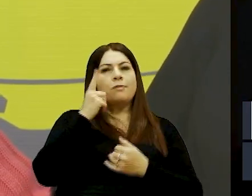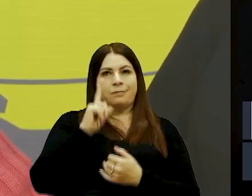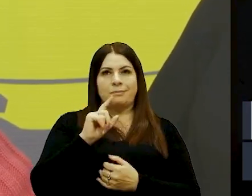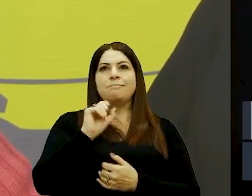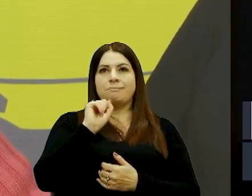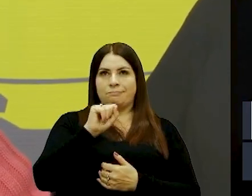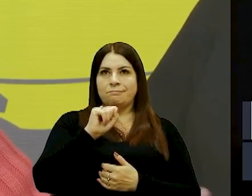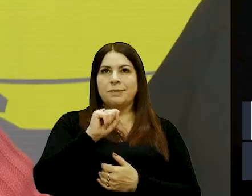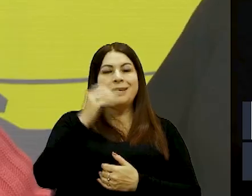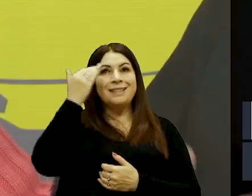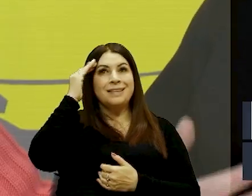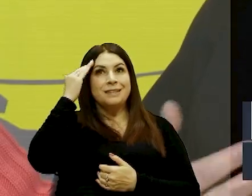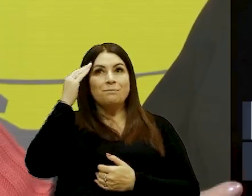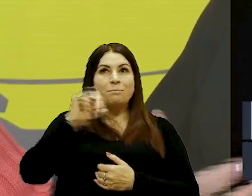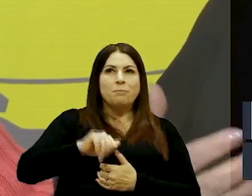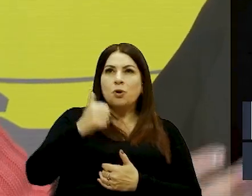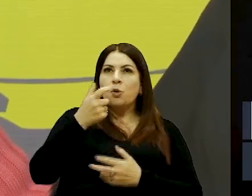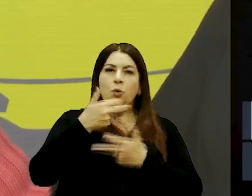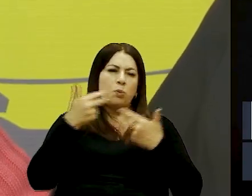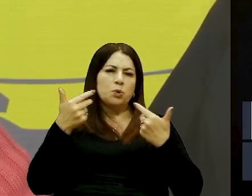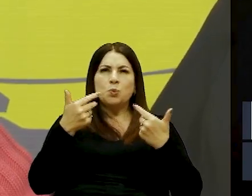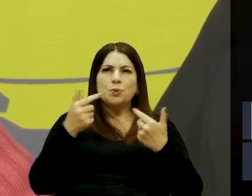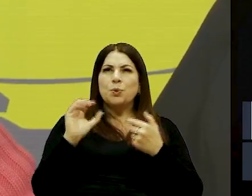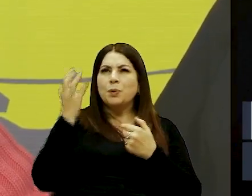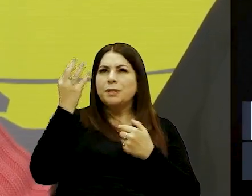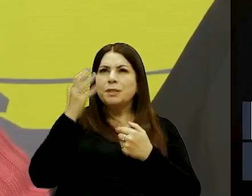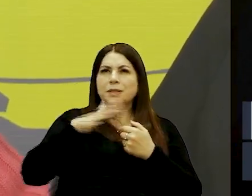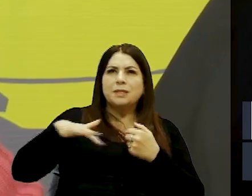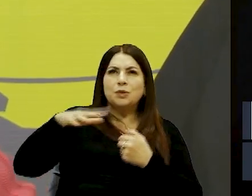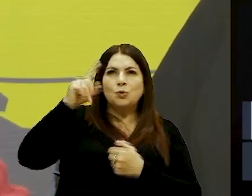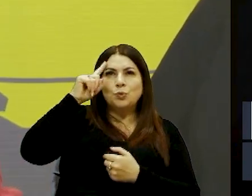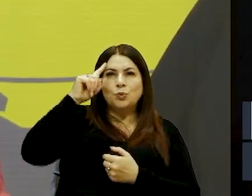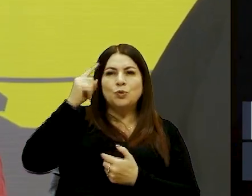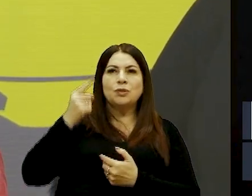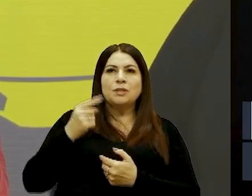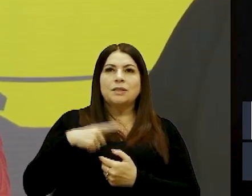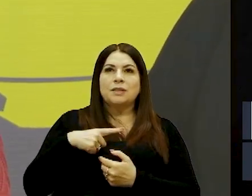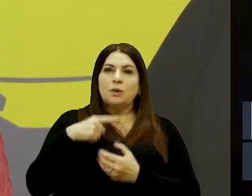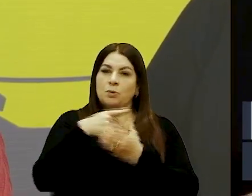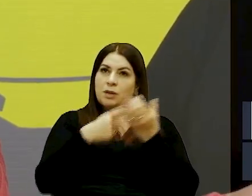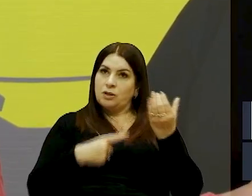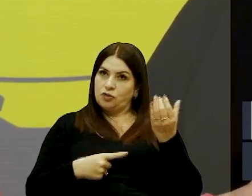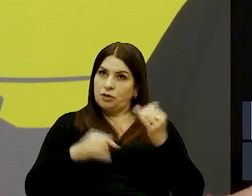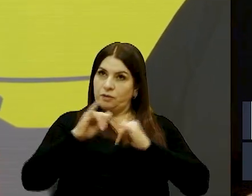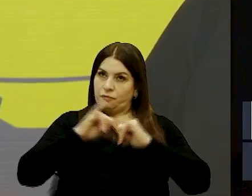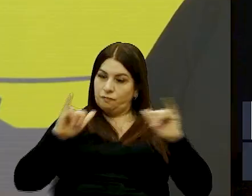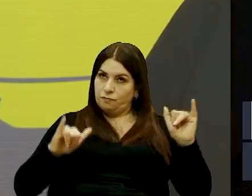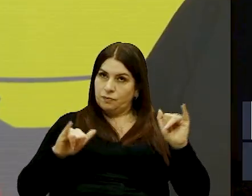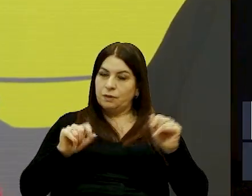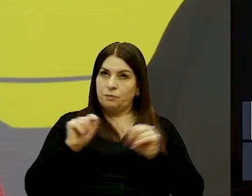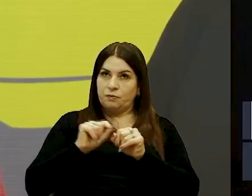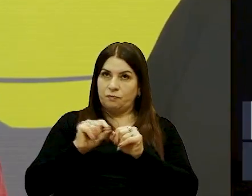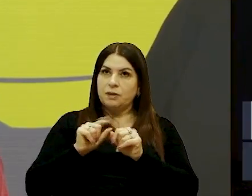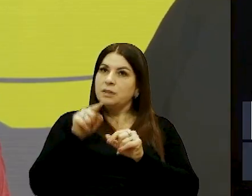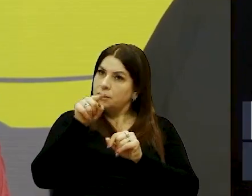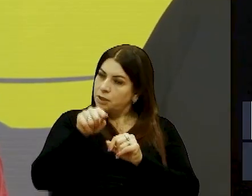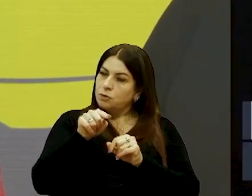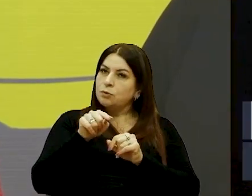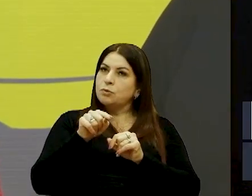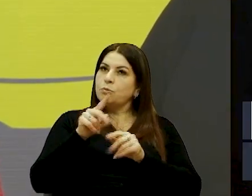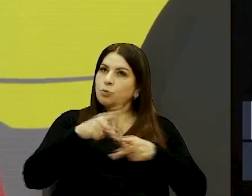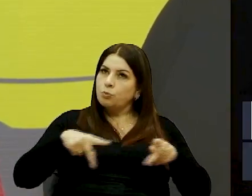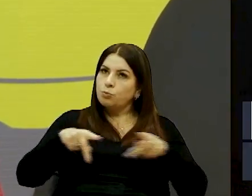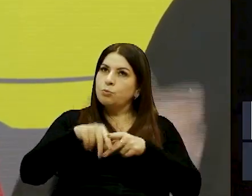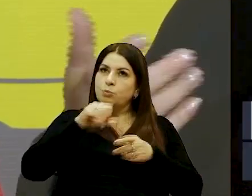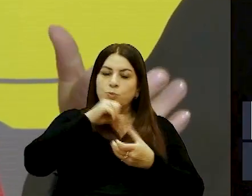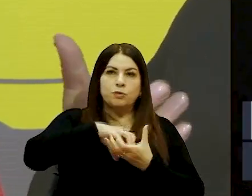consegue entender melhor algumas coisas que acontecem no nosso dia a dia. Então, a cartilha informativa foi produzida justamente para o público